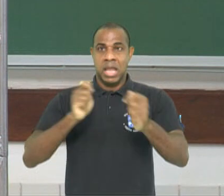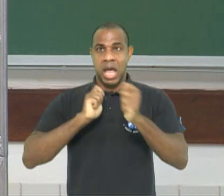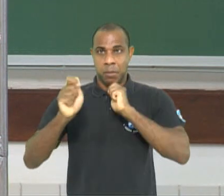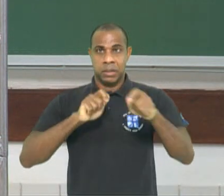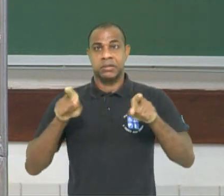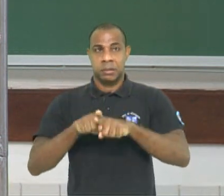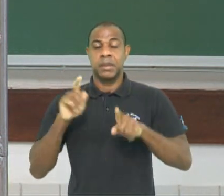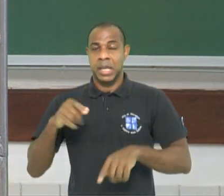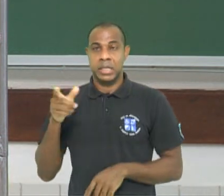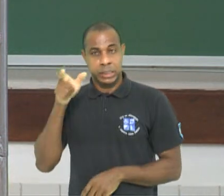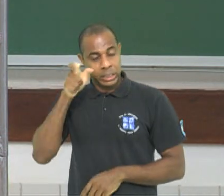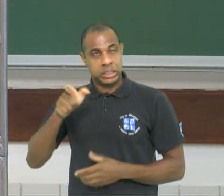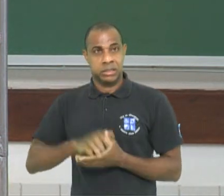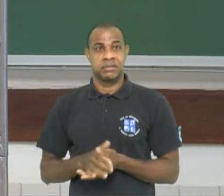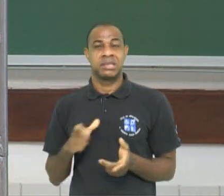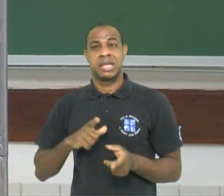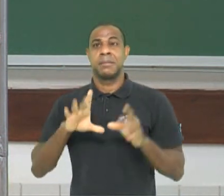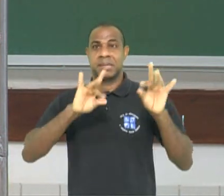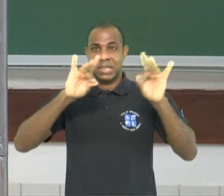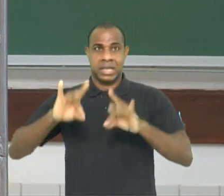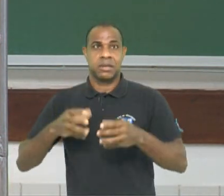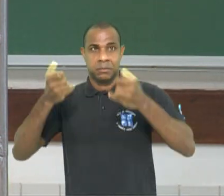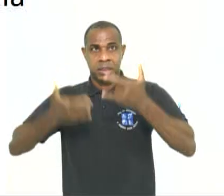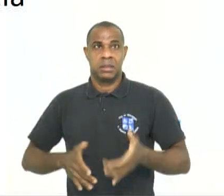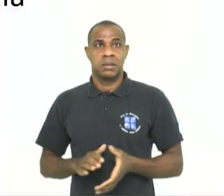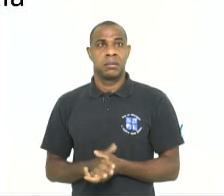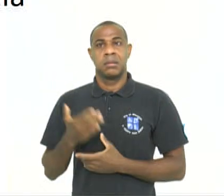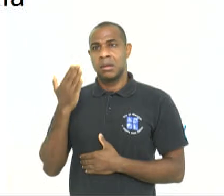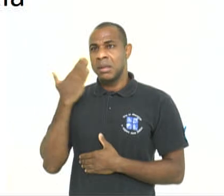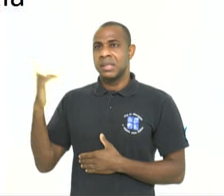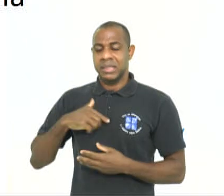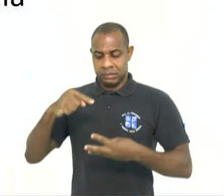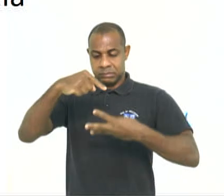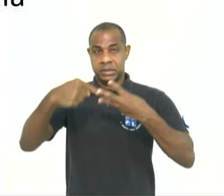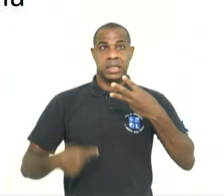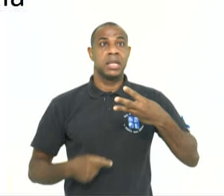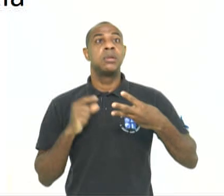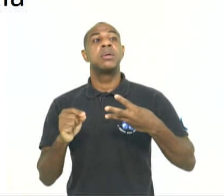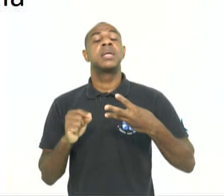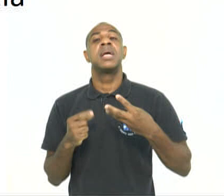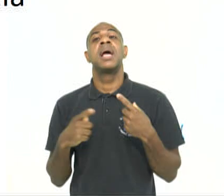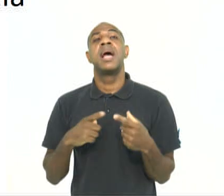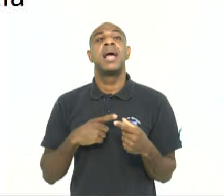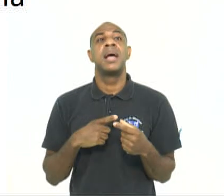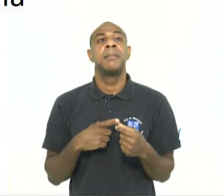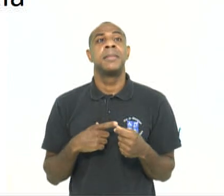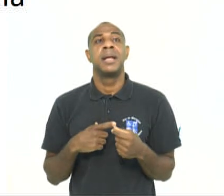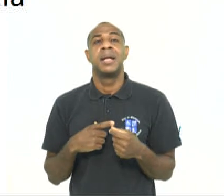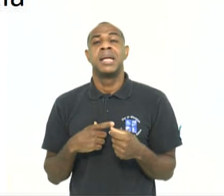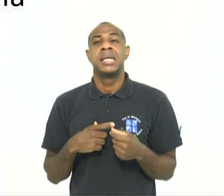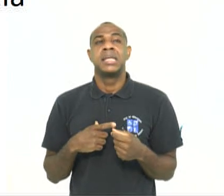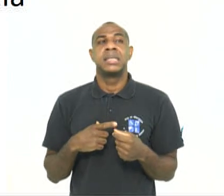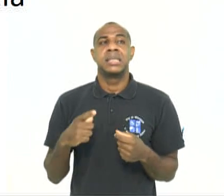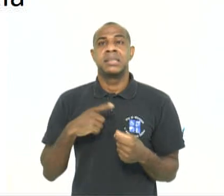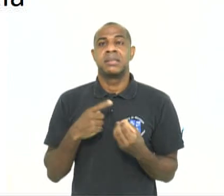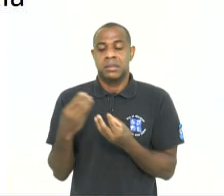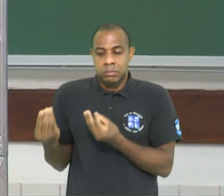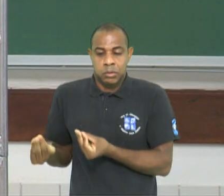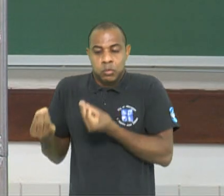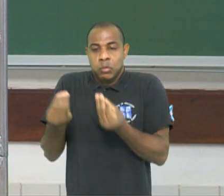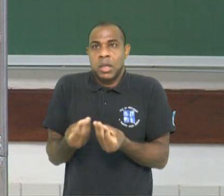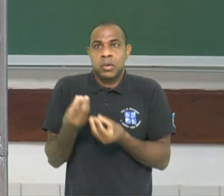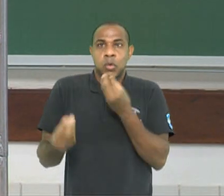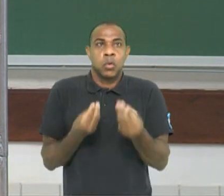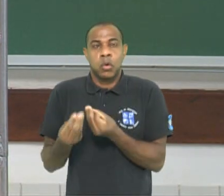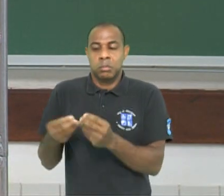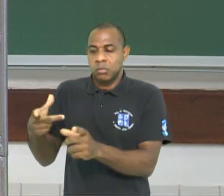mais coisas falando, mais detalhes e tudo mais. Existem 3 origens para que haja essa doação, esse